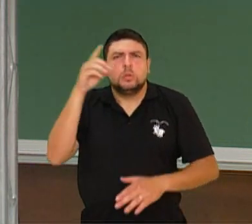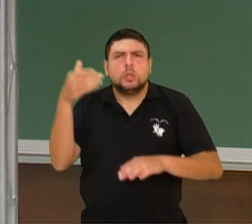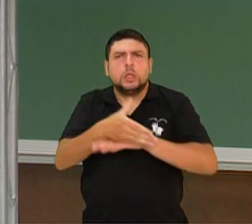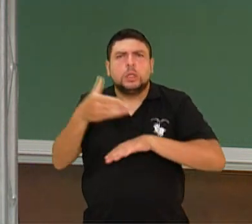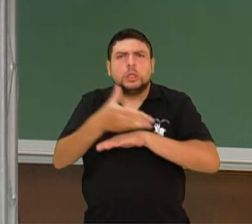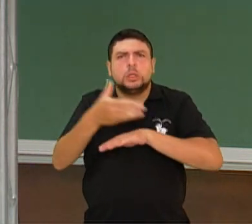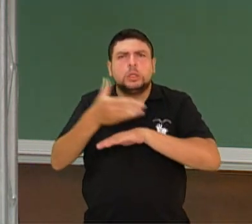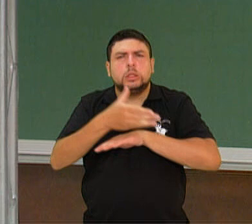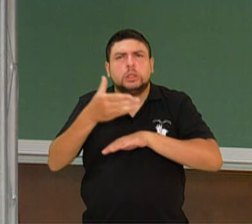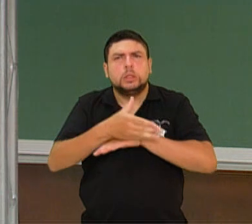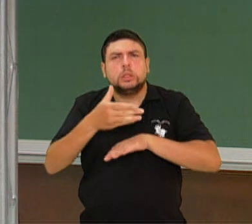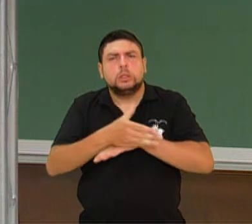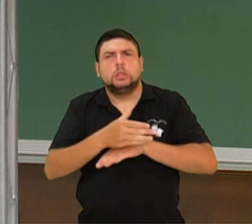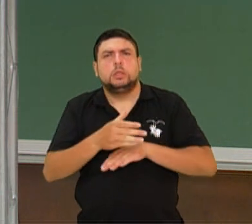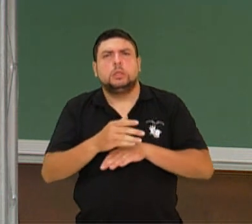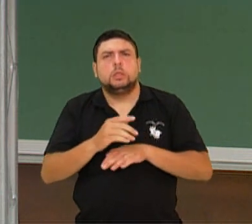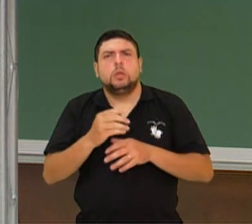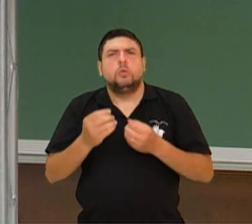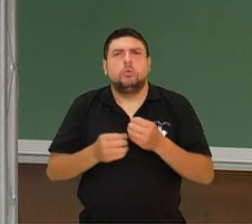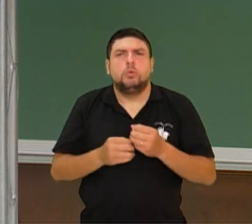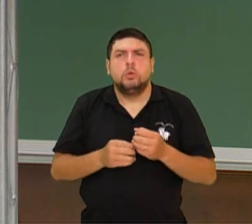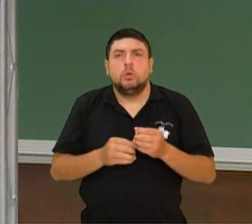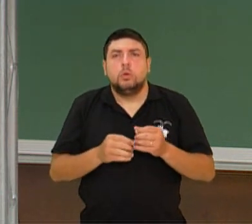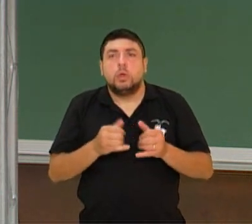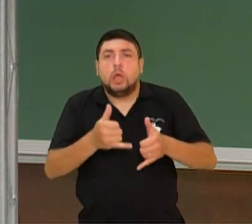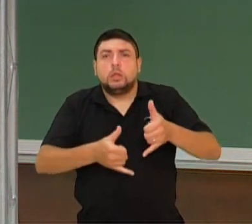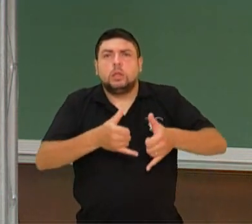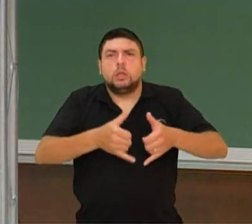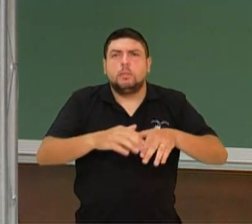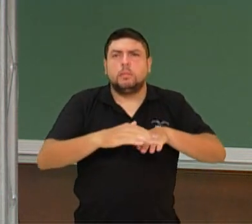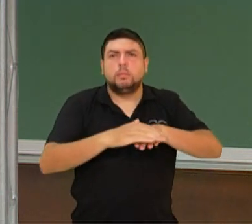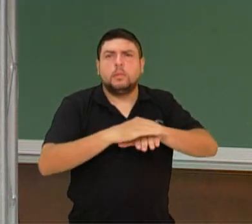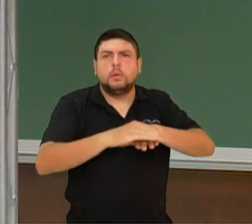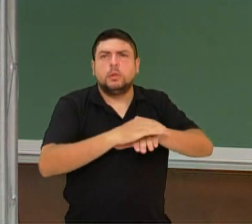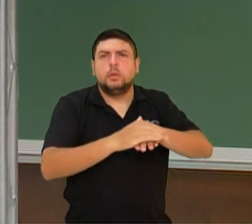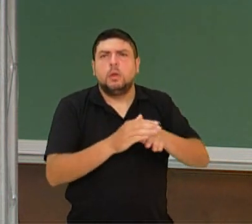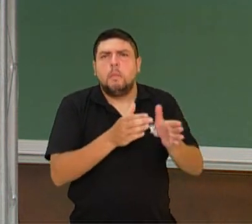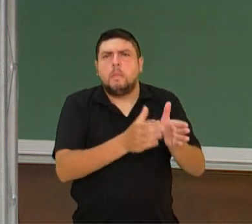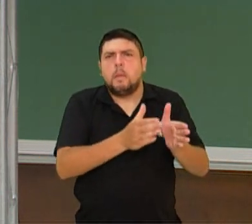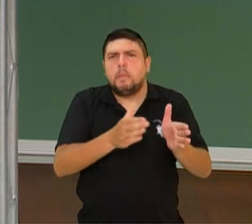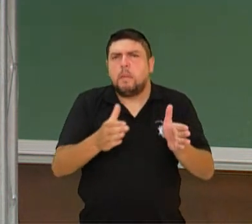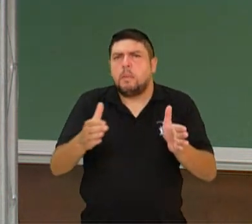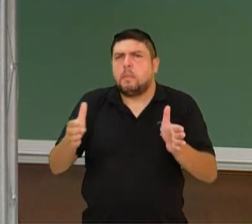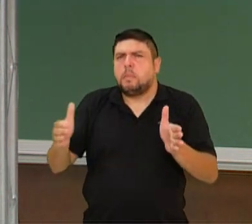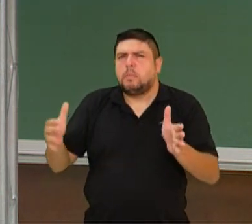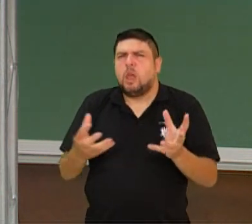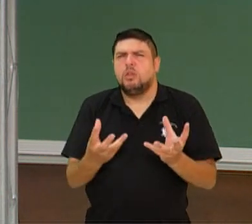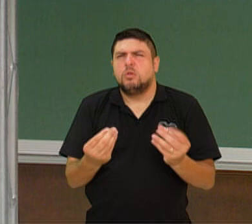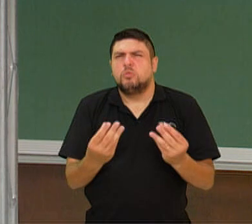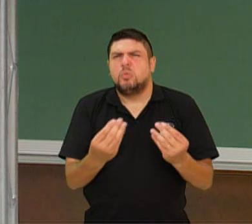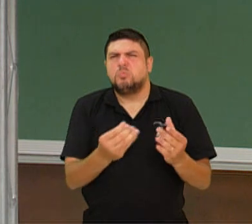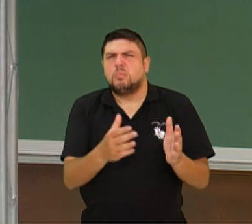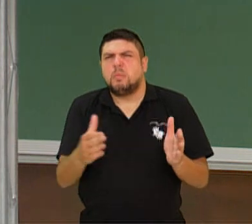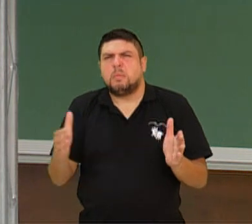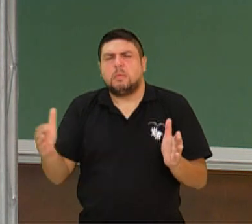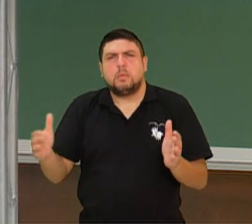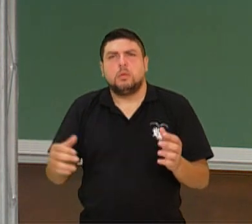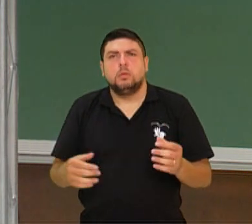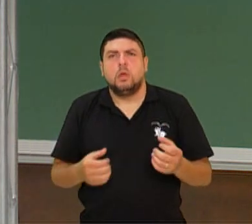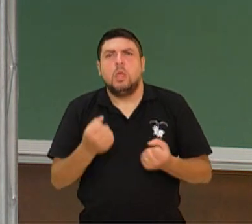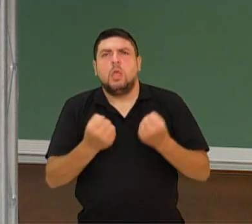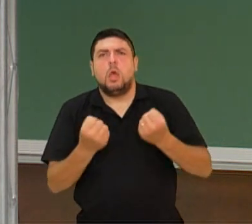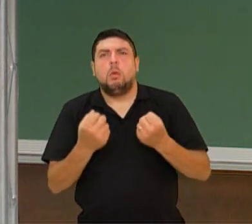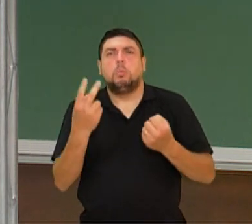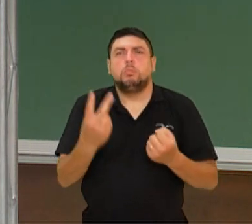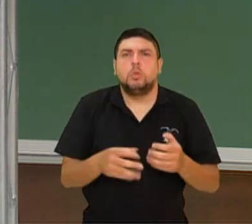é aquela coisa assim, é você ter um sapato, 2, 3, 4 na prateleira, você ter 3 celulares, 2 carros, uma moto e